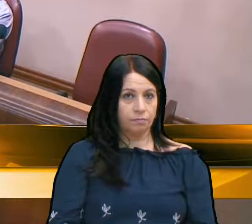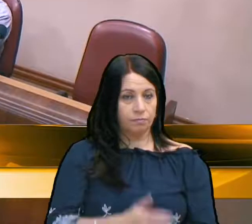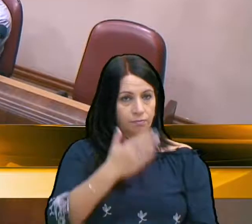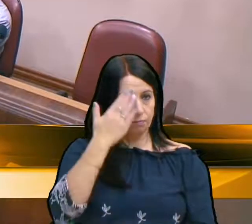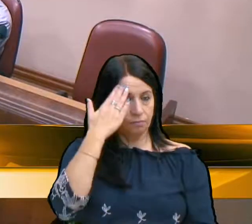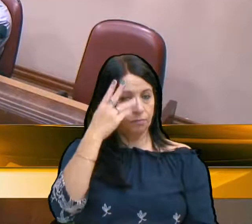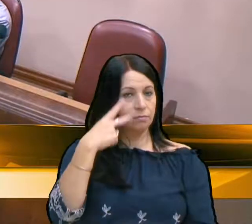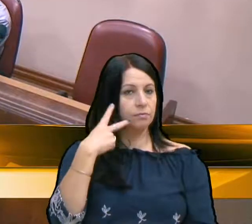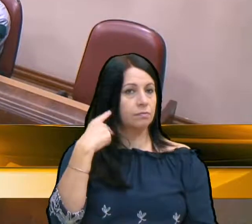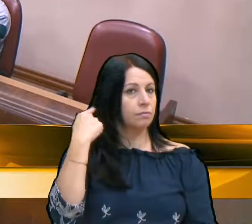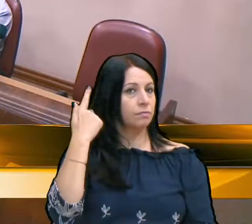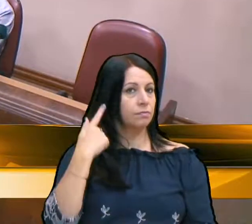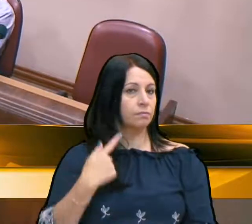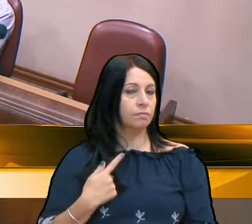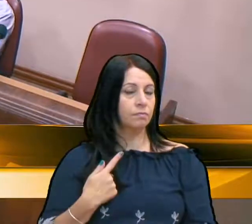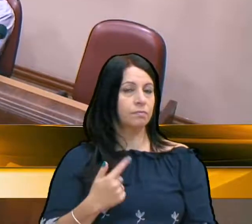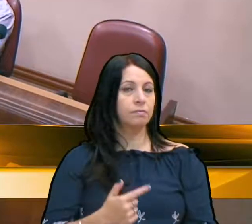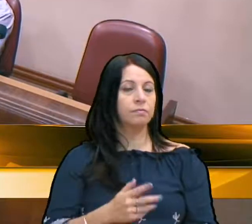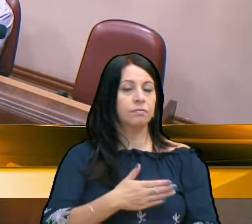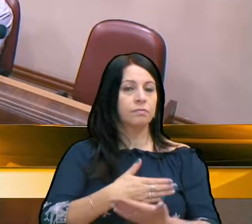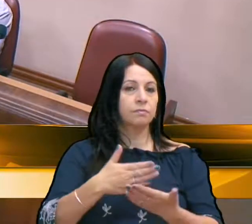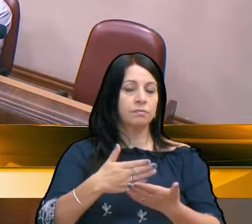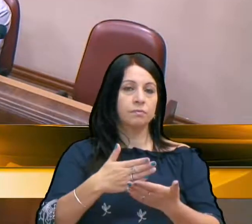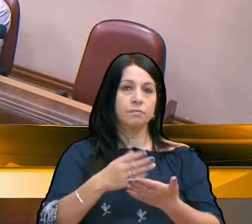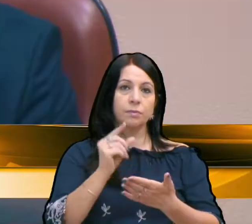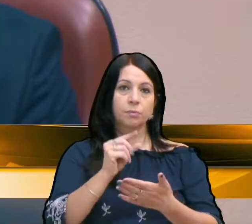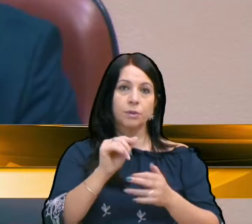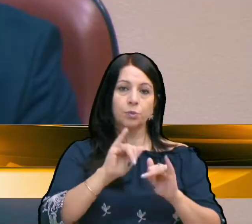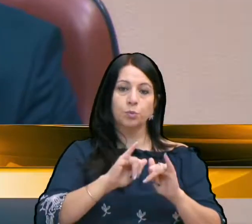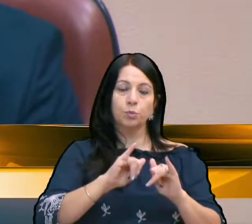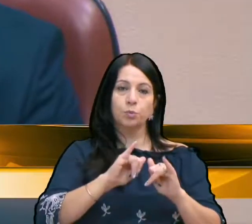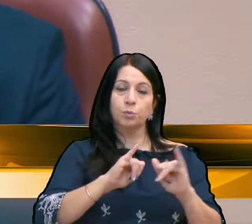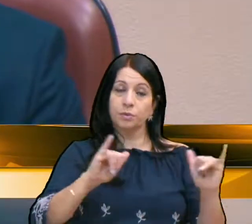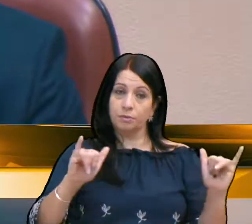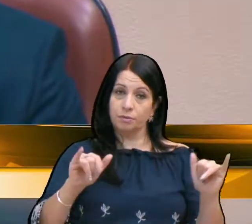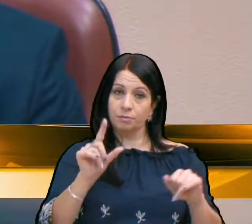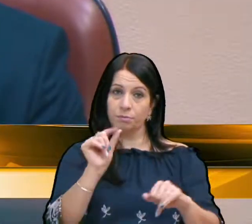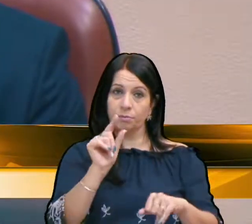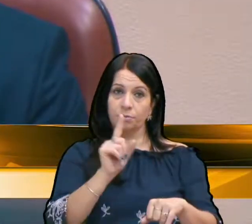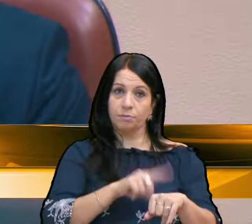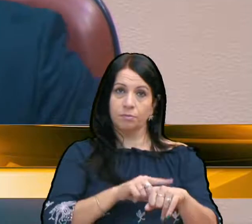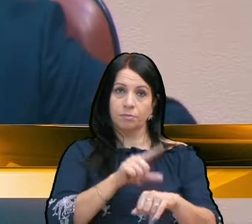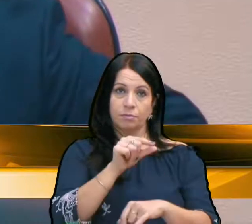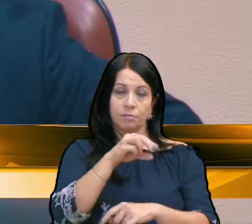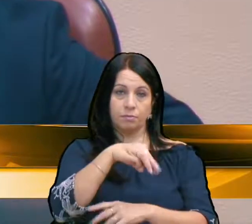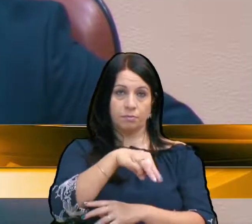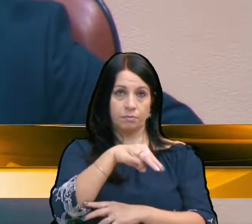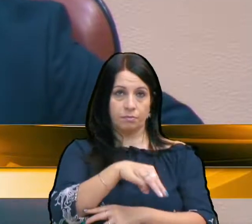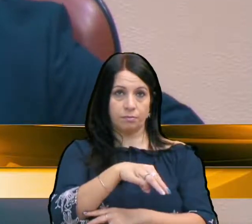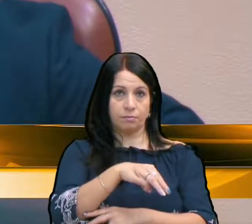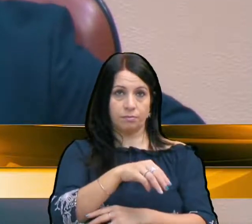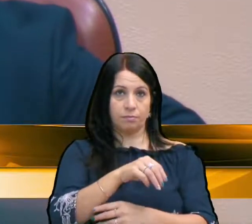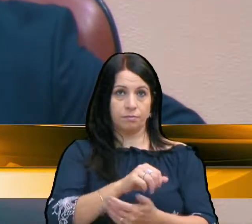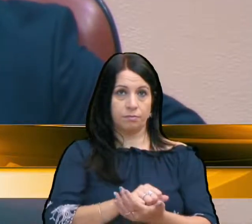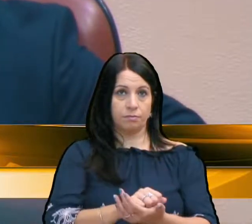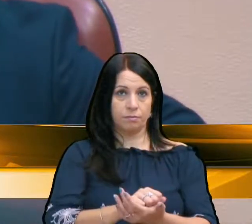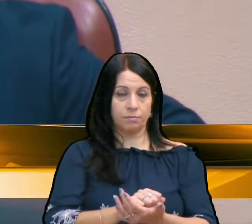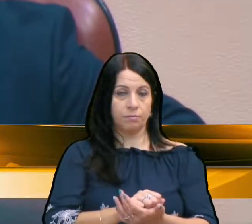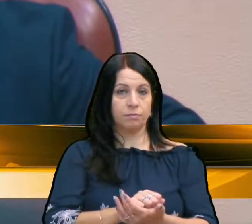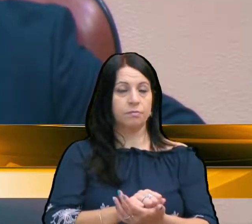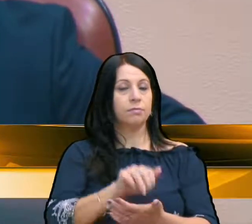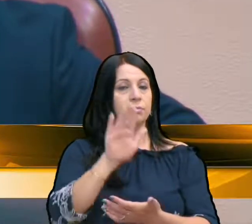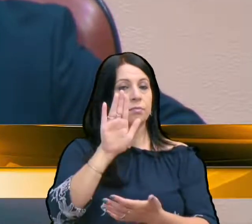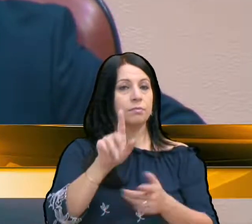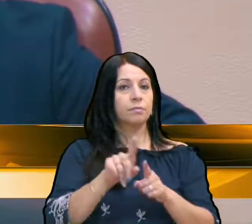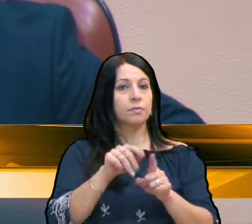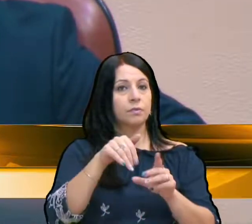Obrigado, vereadora Gladys. Passemos ao espaço das pequenas comunicações pelo tempo de 10 minutos. Peço a palavra. Para apresentação